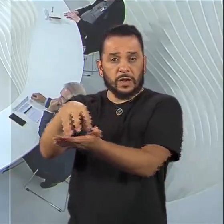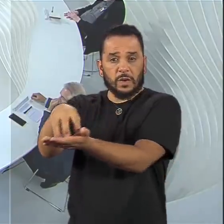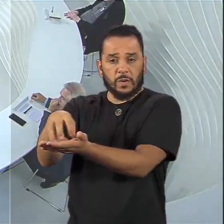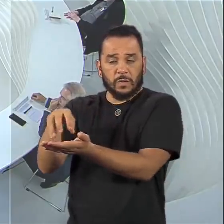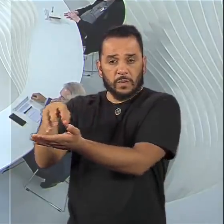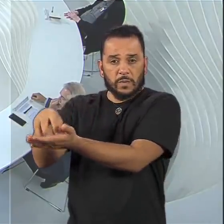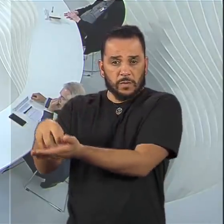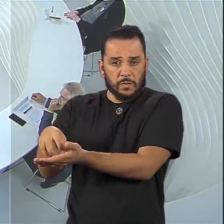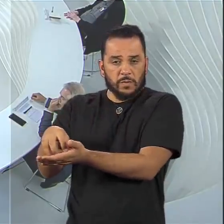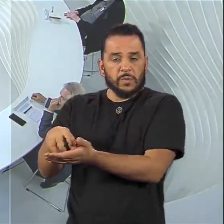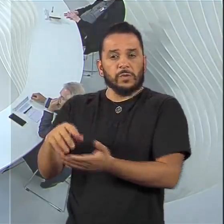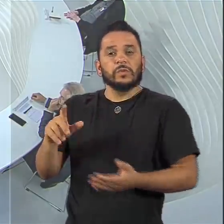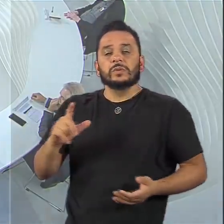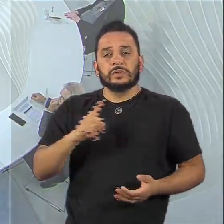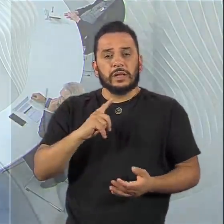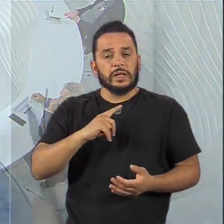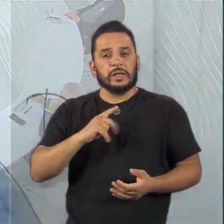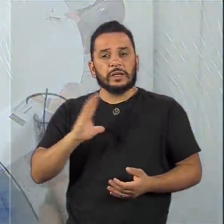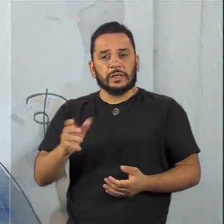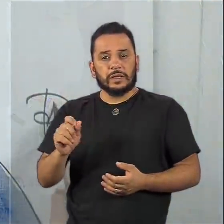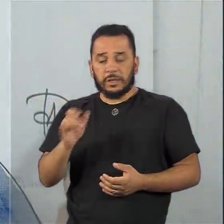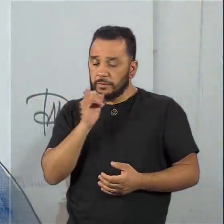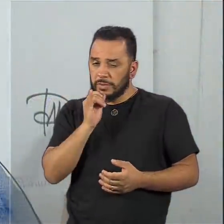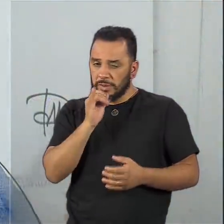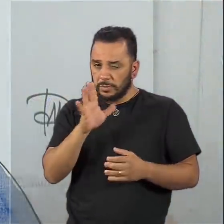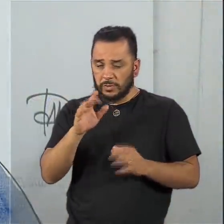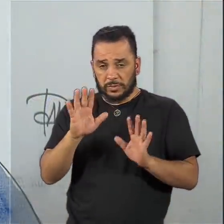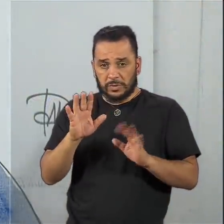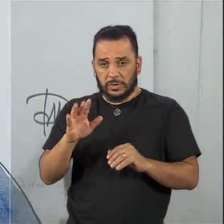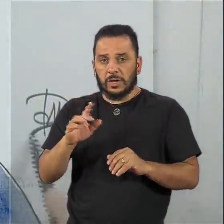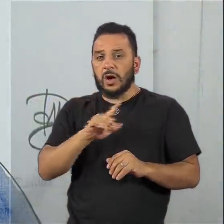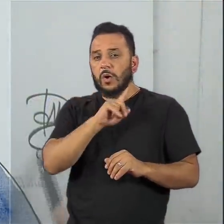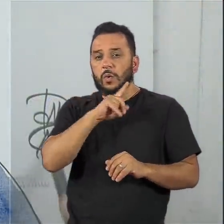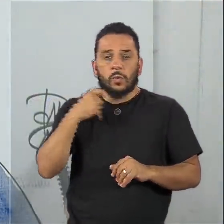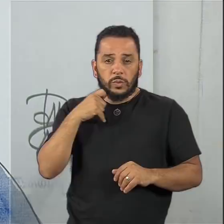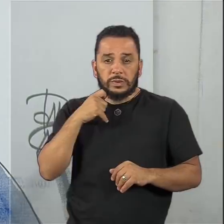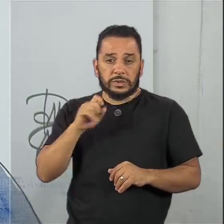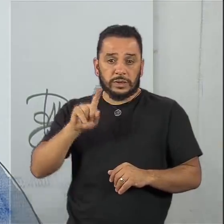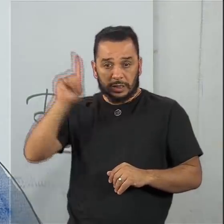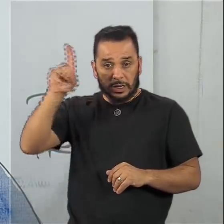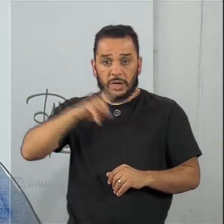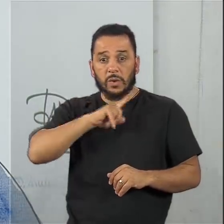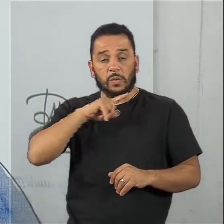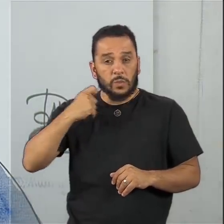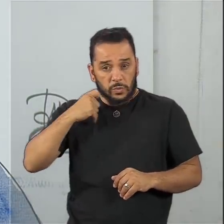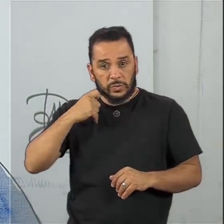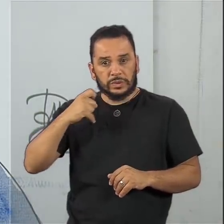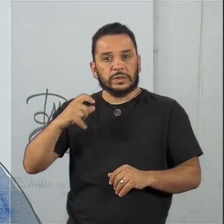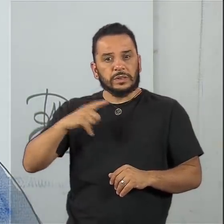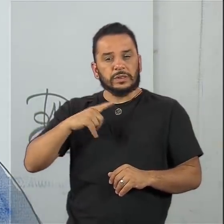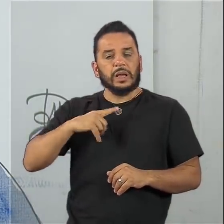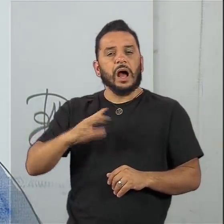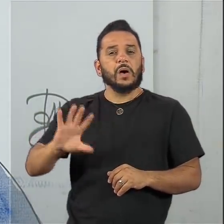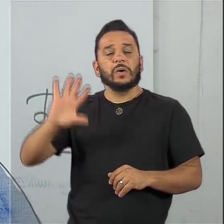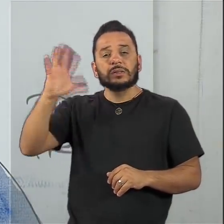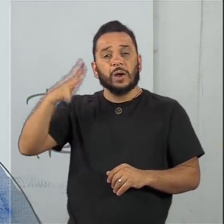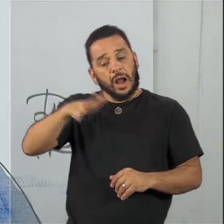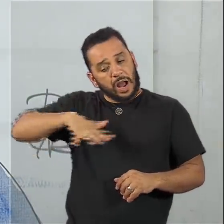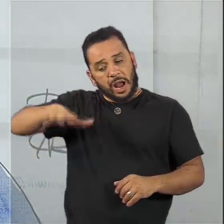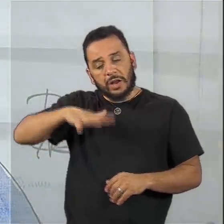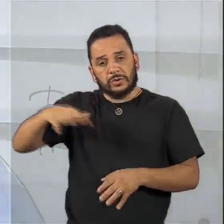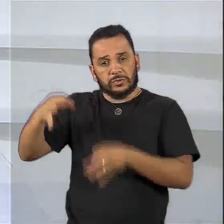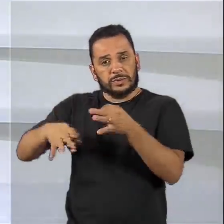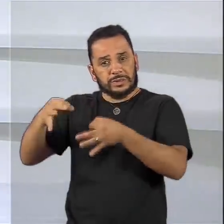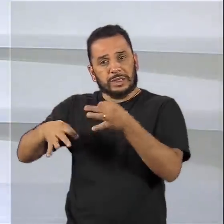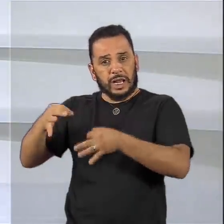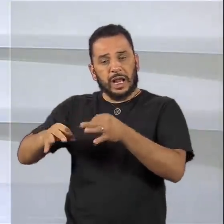pelo líder autoritário, né? Se você pegar o caso da Rússia, foi um trabalho onde você liquidou o judiciário. Se pegar o caso